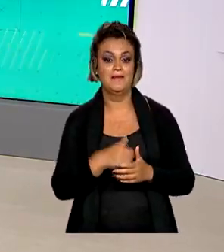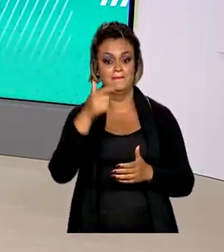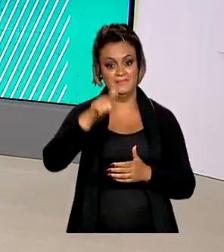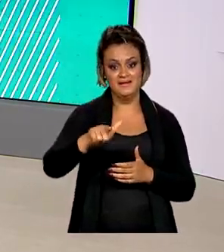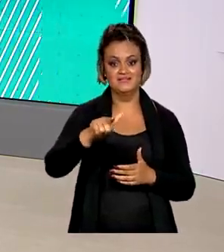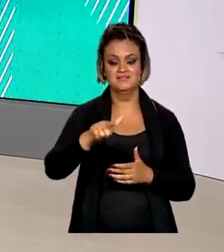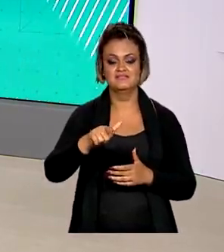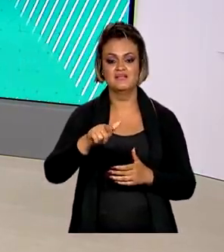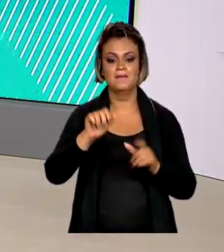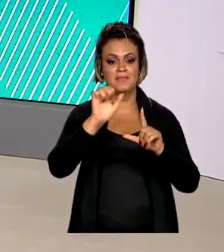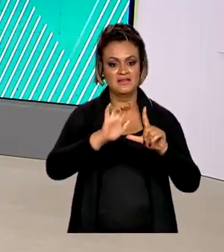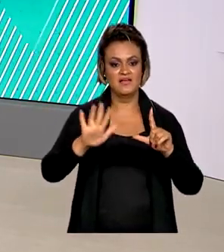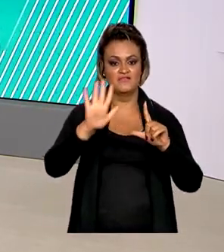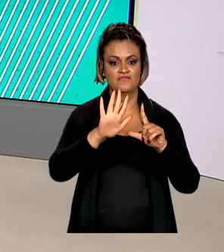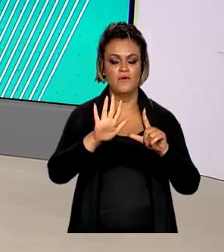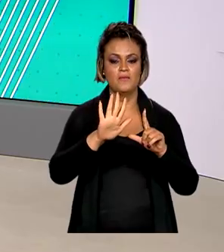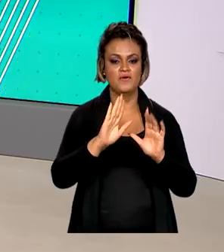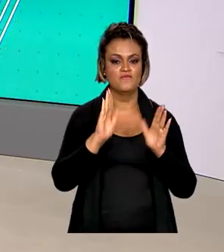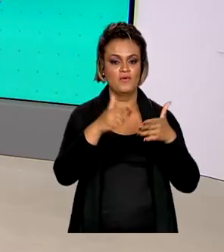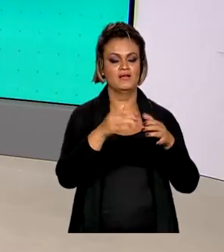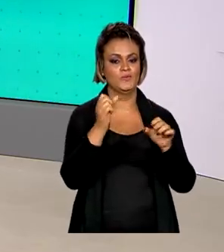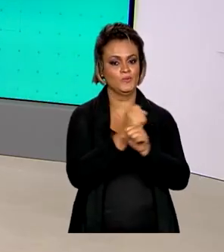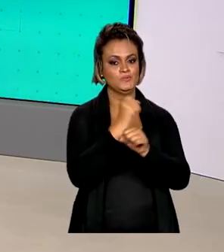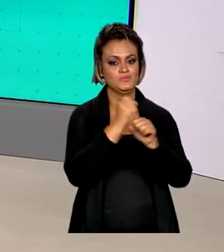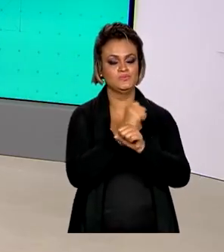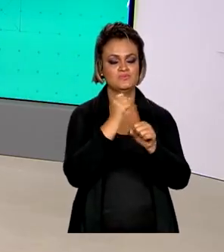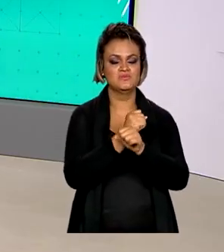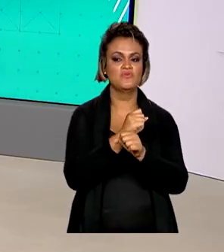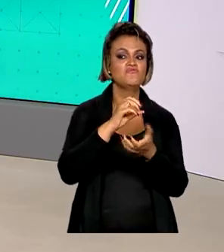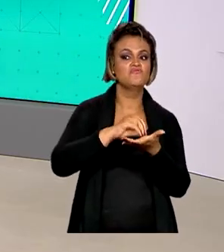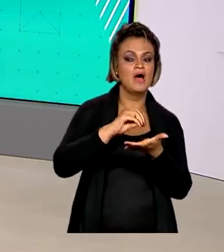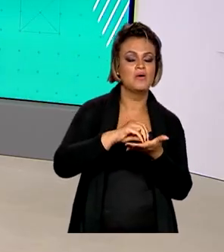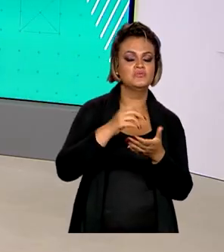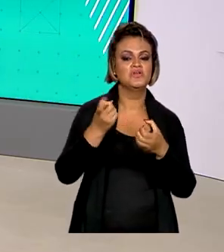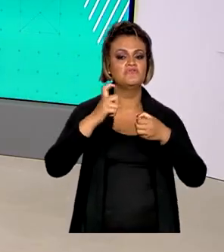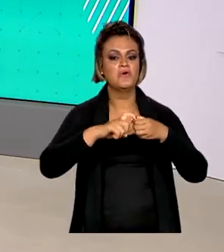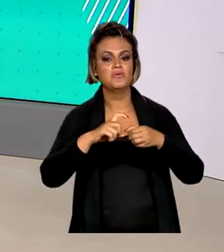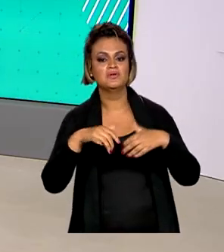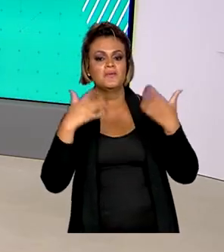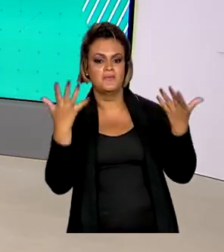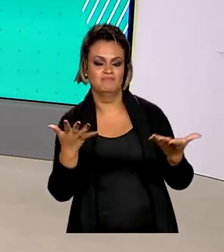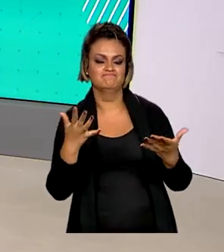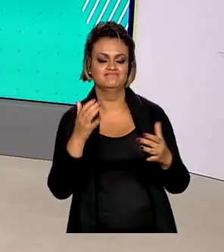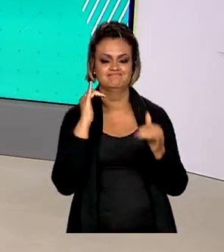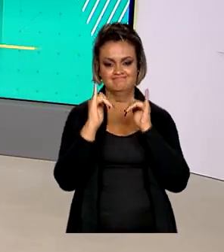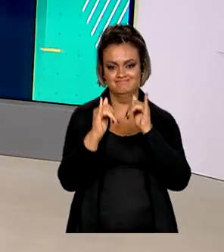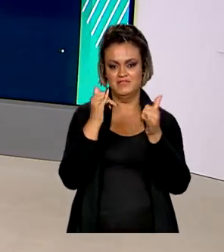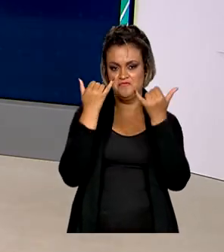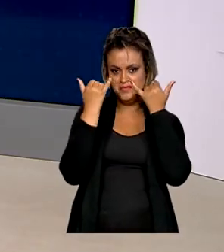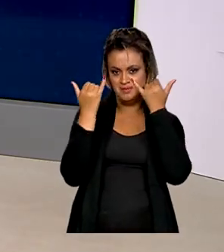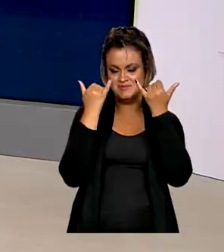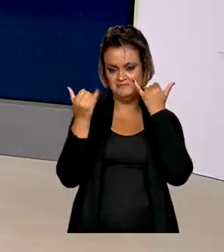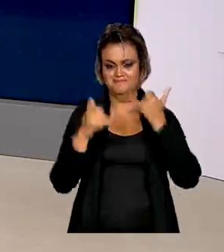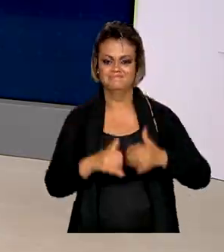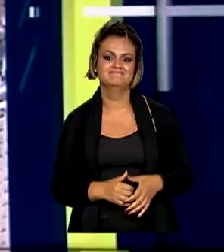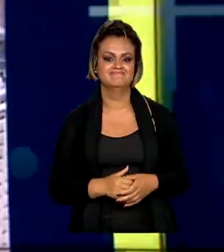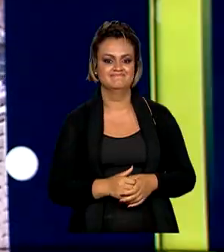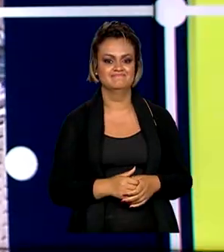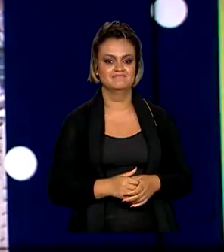lançada também a plataforma Mãos à Obra para identificar obras paralisadas e que são prioritárias para o